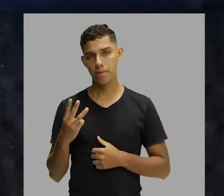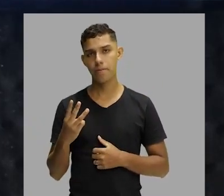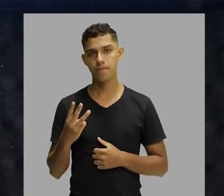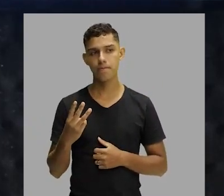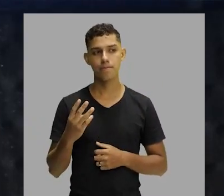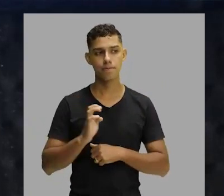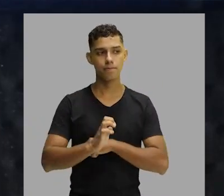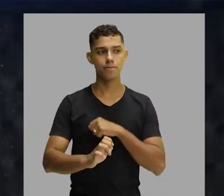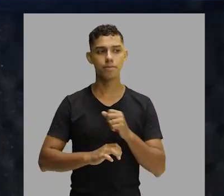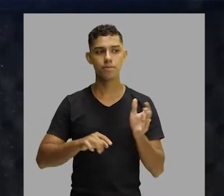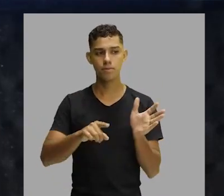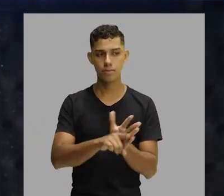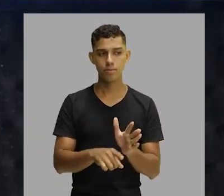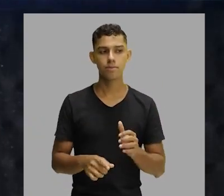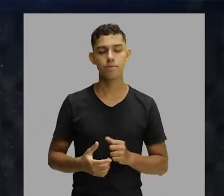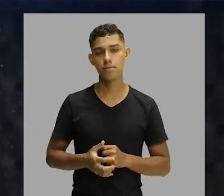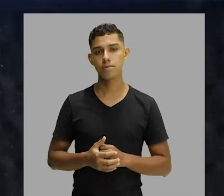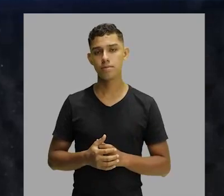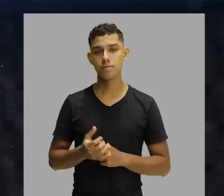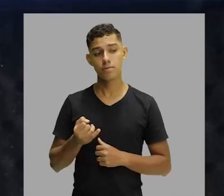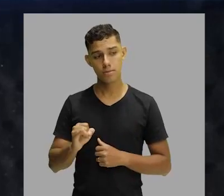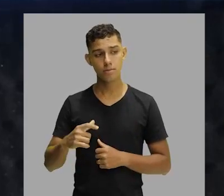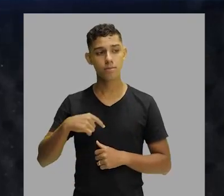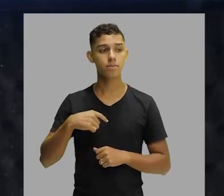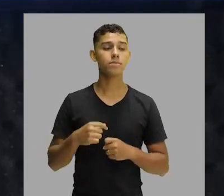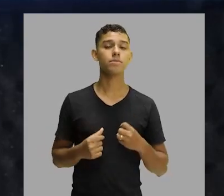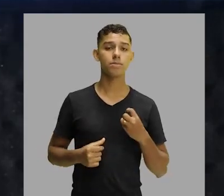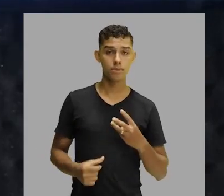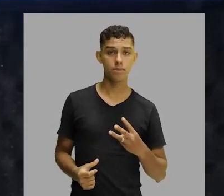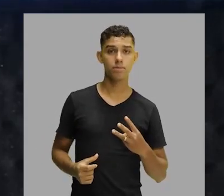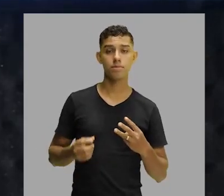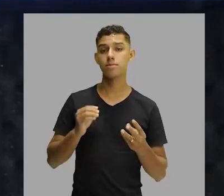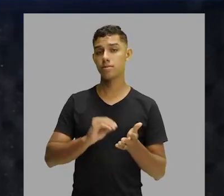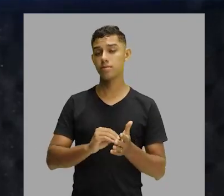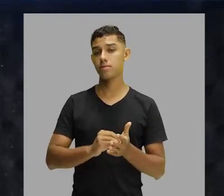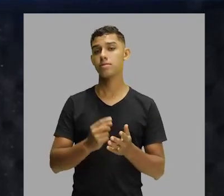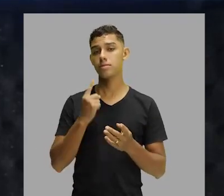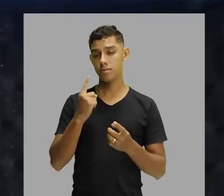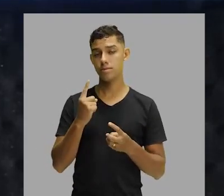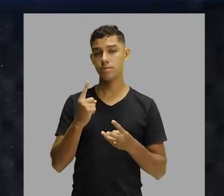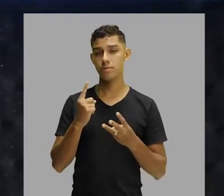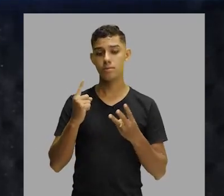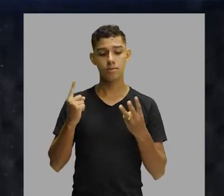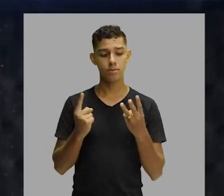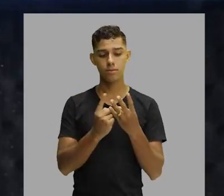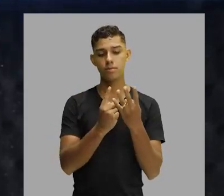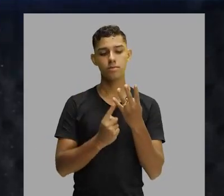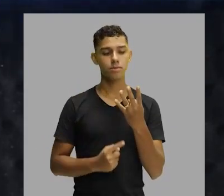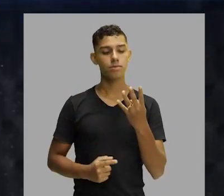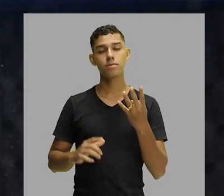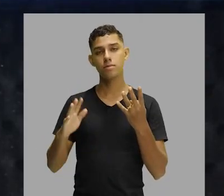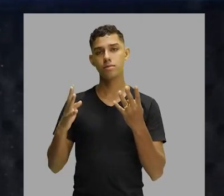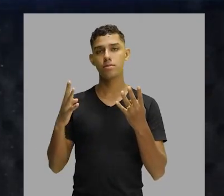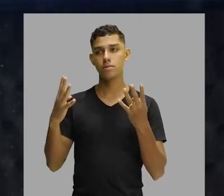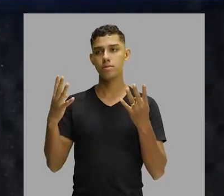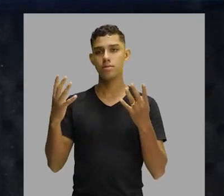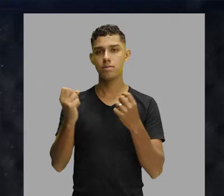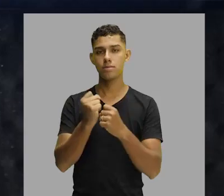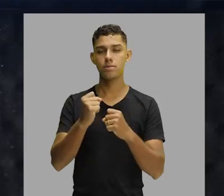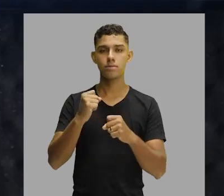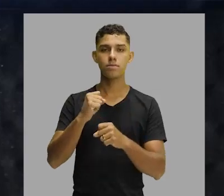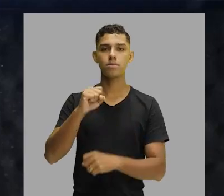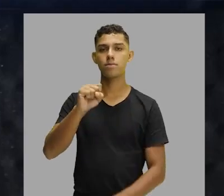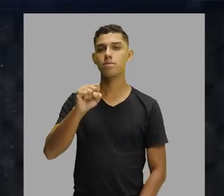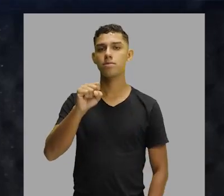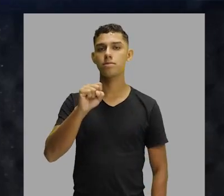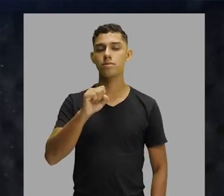camada. Se tem 3 elétrons, fica faltando 1 para poder fechar aí os 8 quando vão fazer